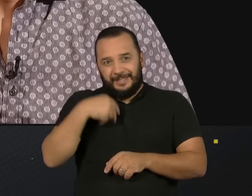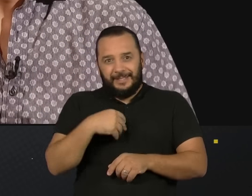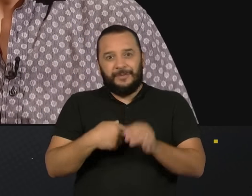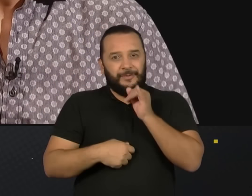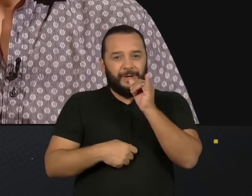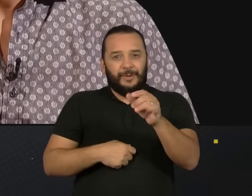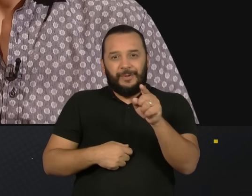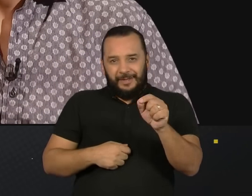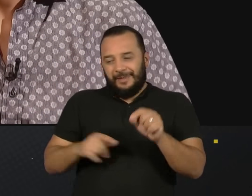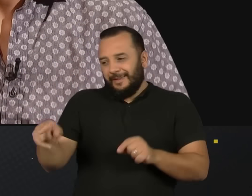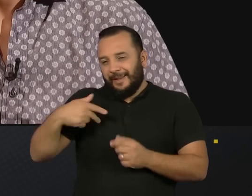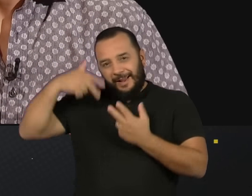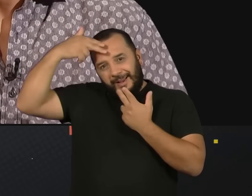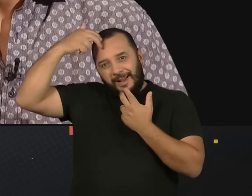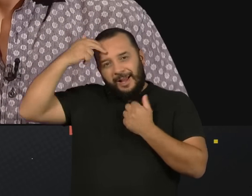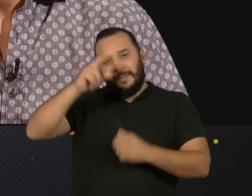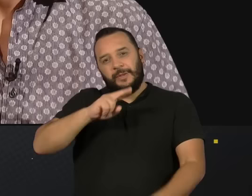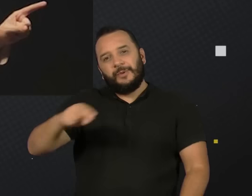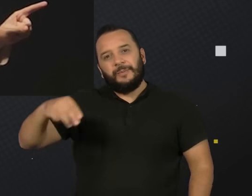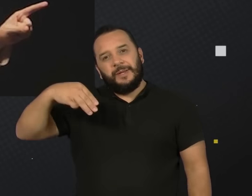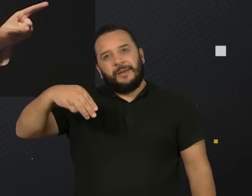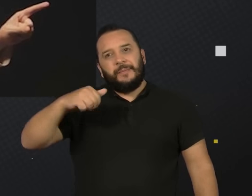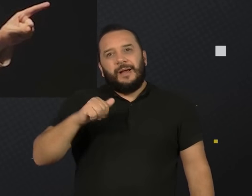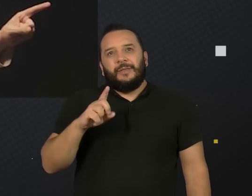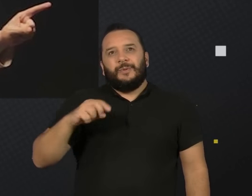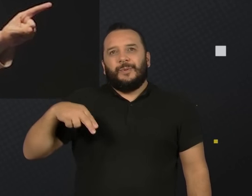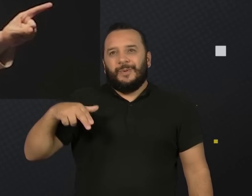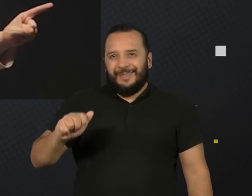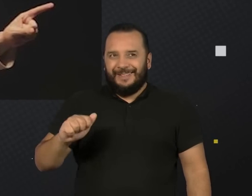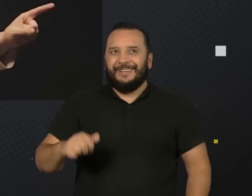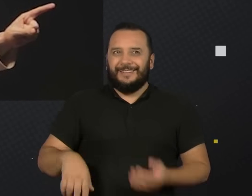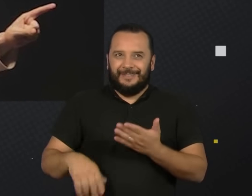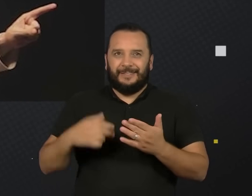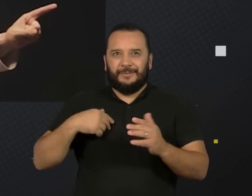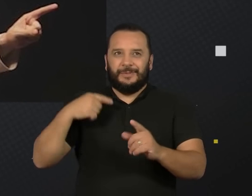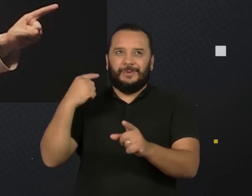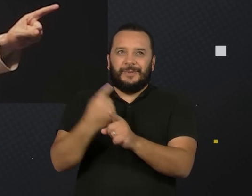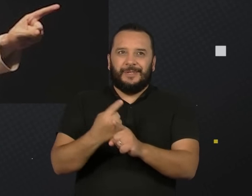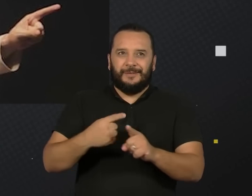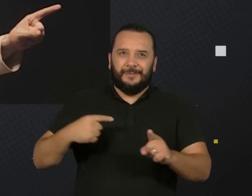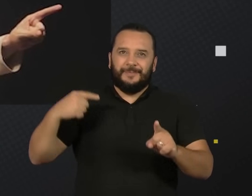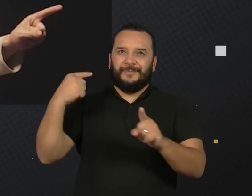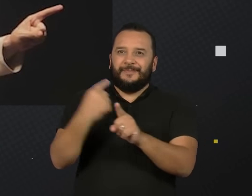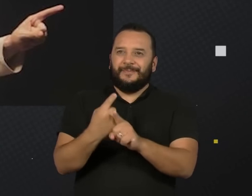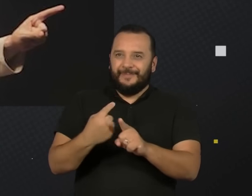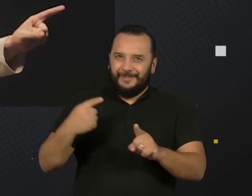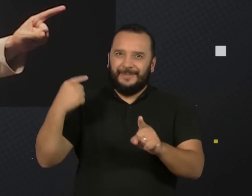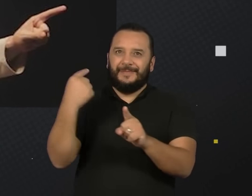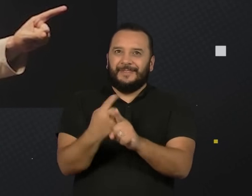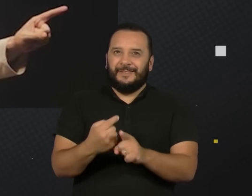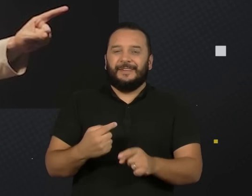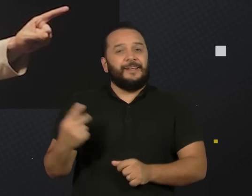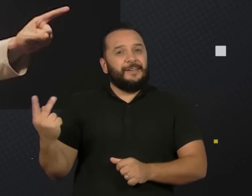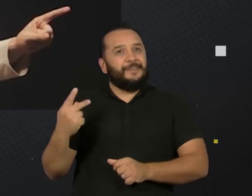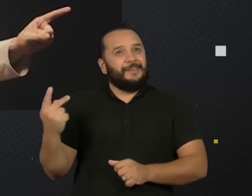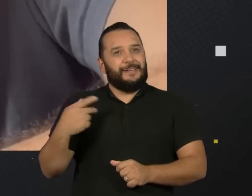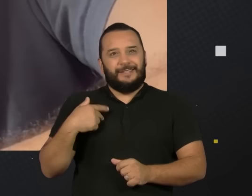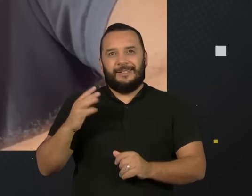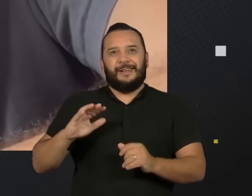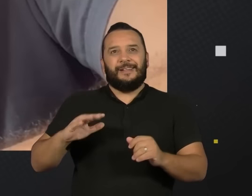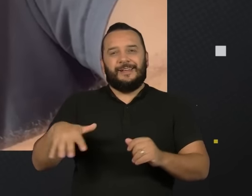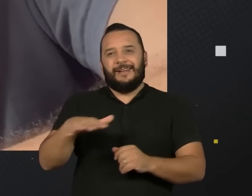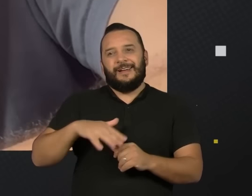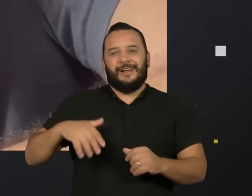dele. E aí a gente foi se reencontrando depois, né? Que ambos seguimos a carreira